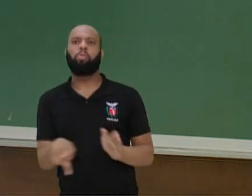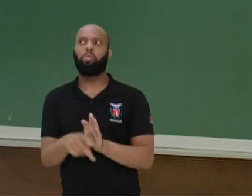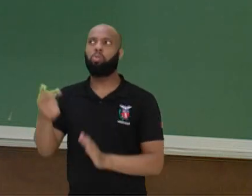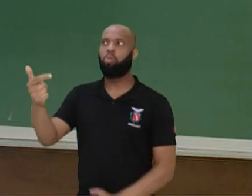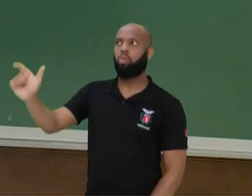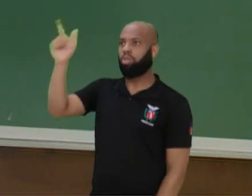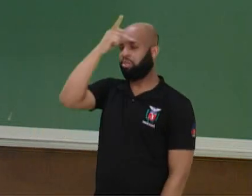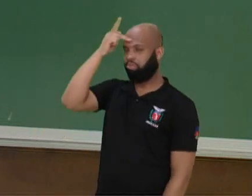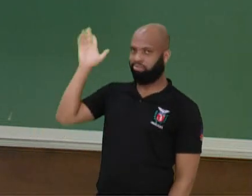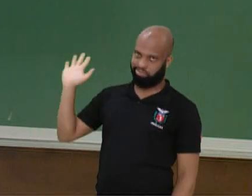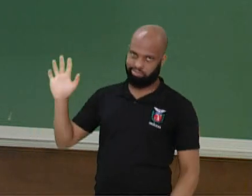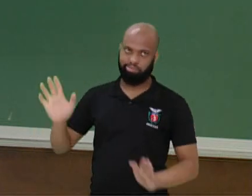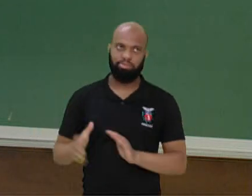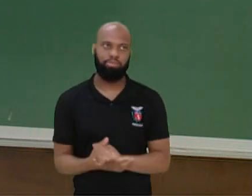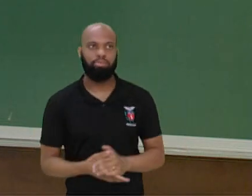outros.